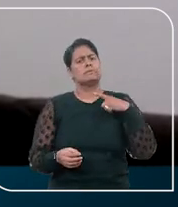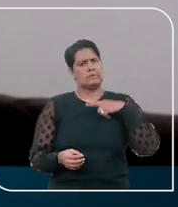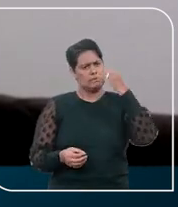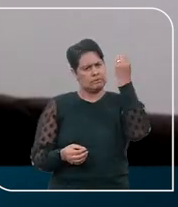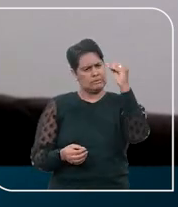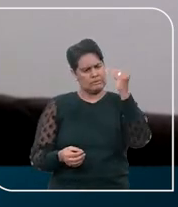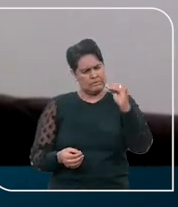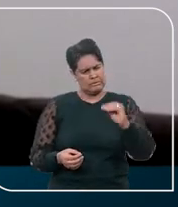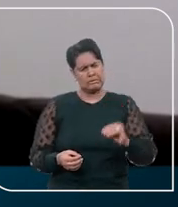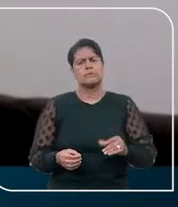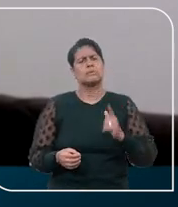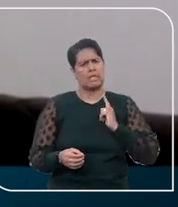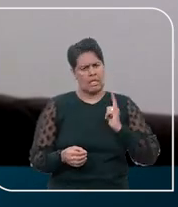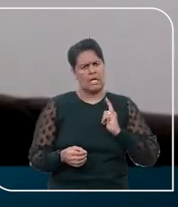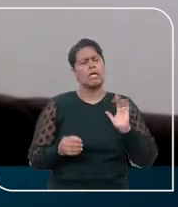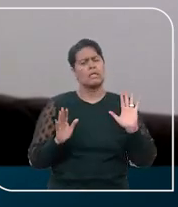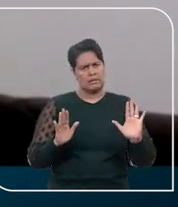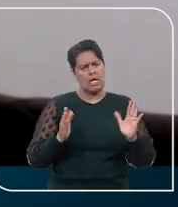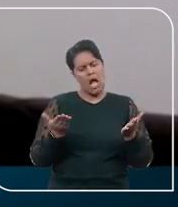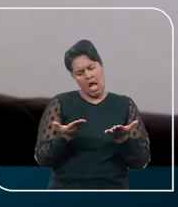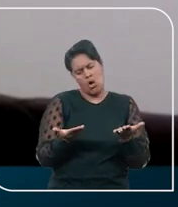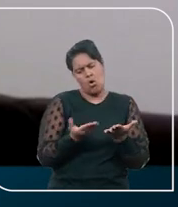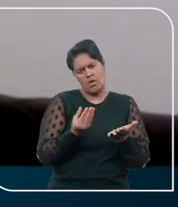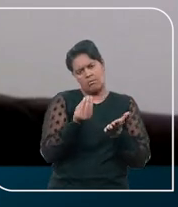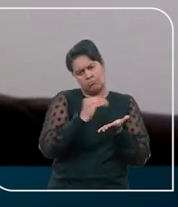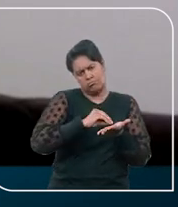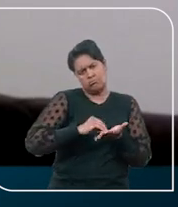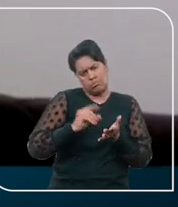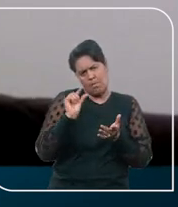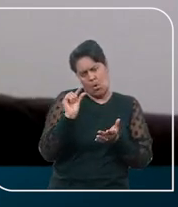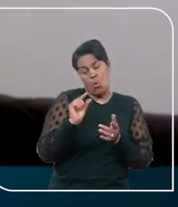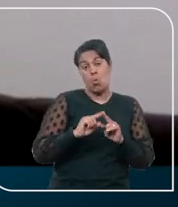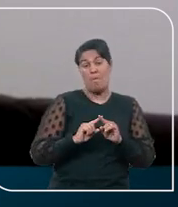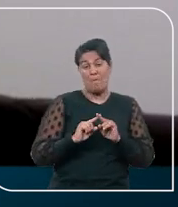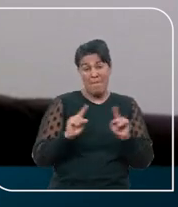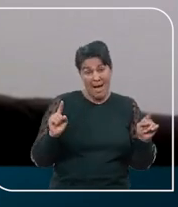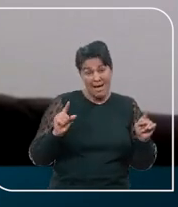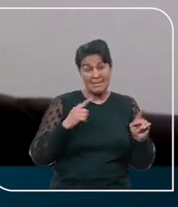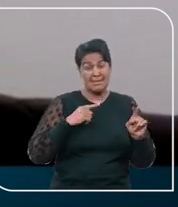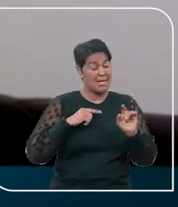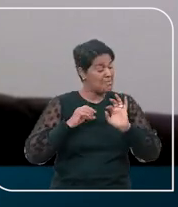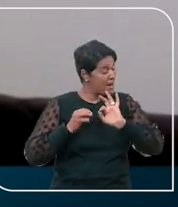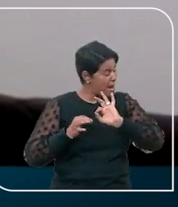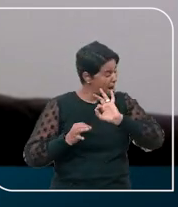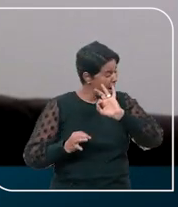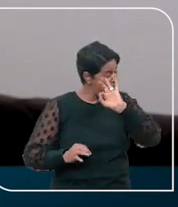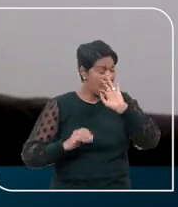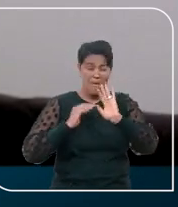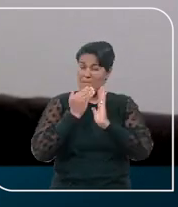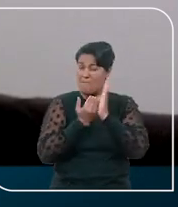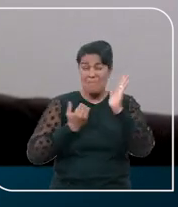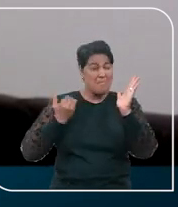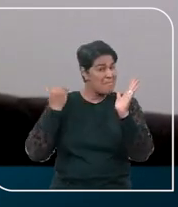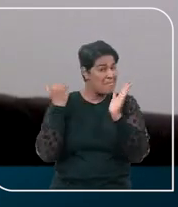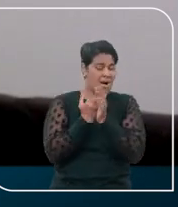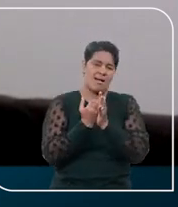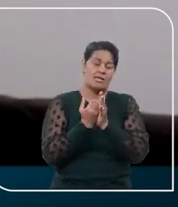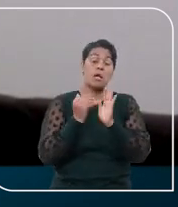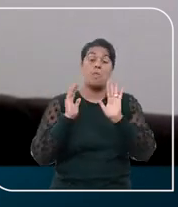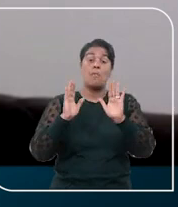dentro das competências do síndico no 1348, mas sem sombra de dúvida, se eu pudesse enumerar assim, a